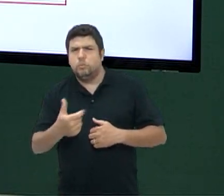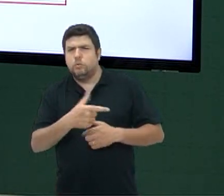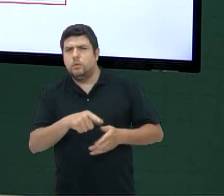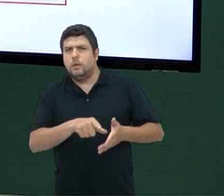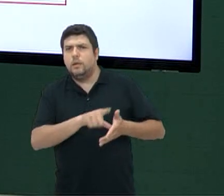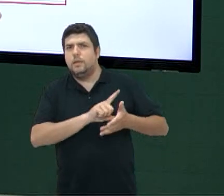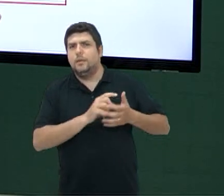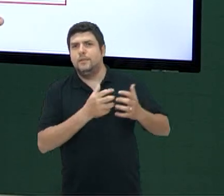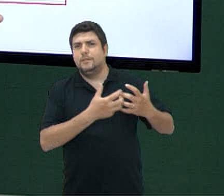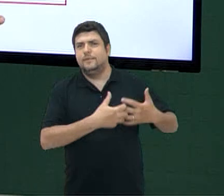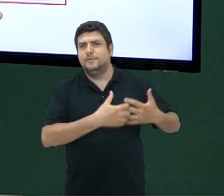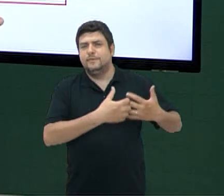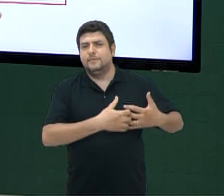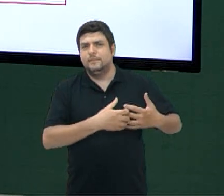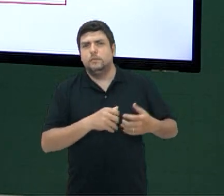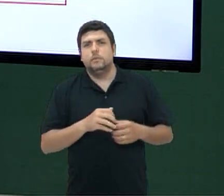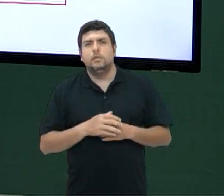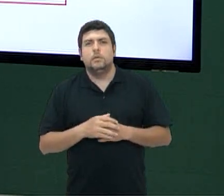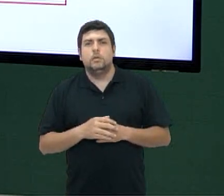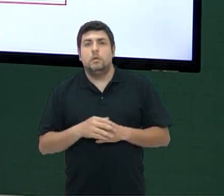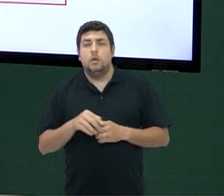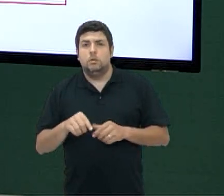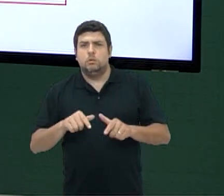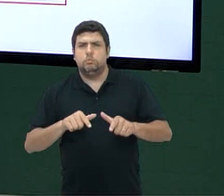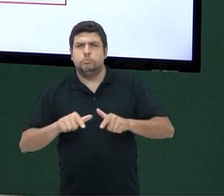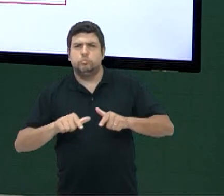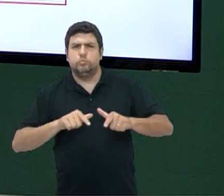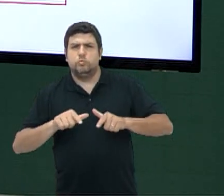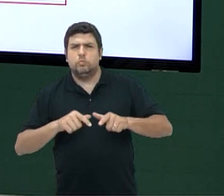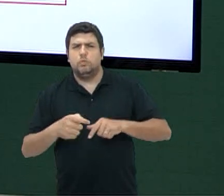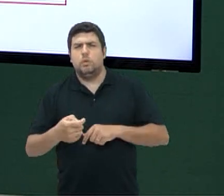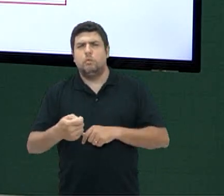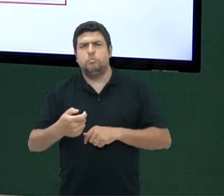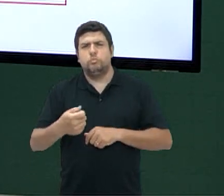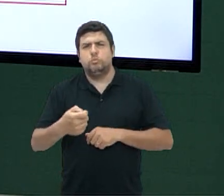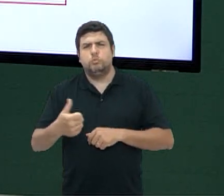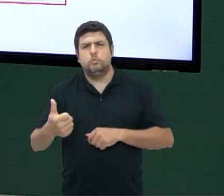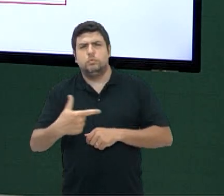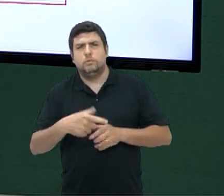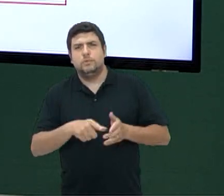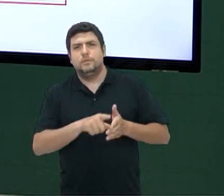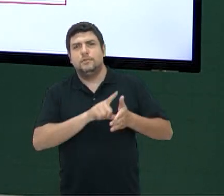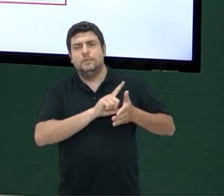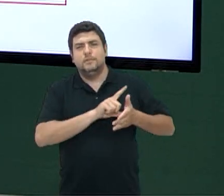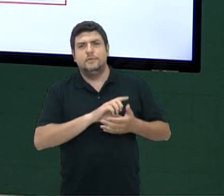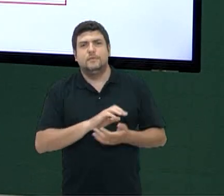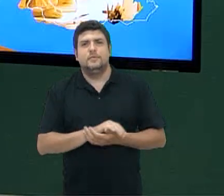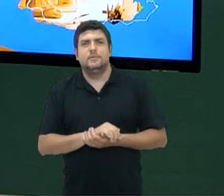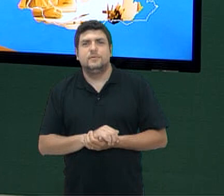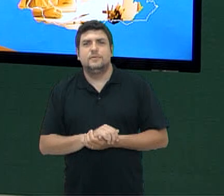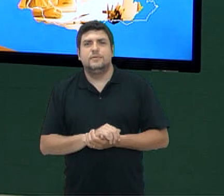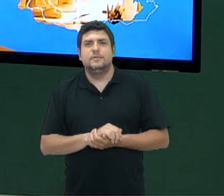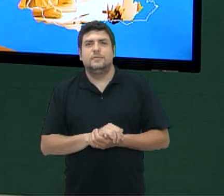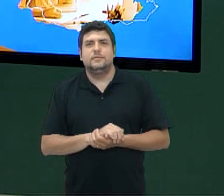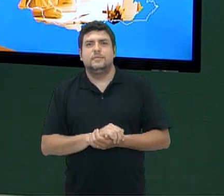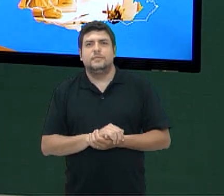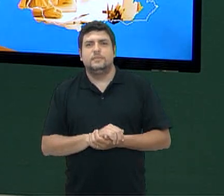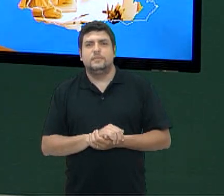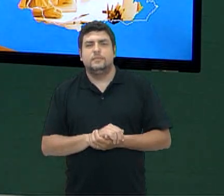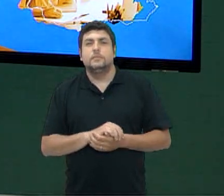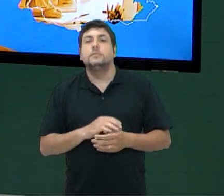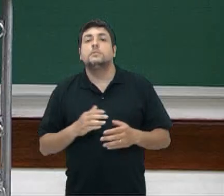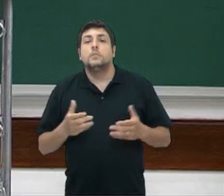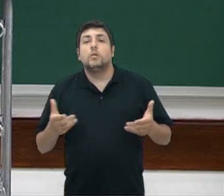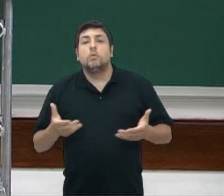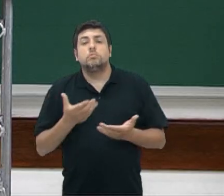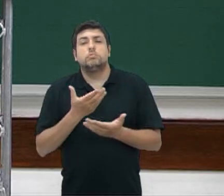O trabalho que ela acabou realizando foi menor do que no outro exemplo, ok? Bom, então, para essa aula,